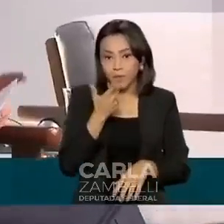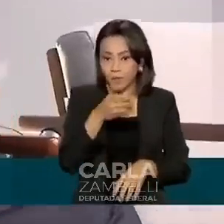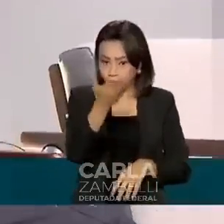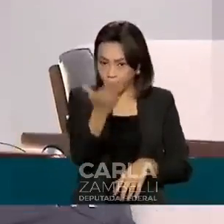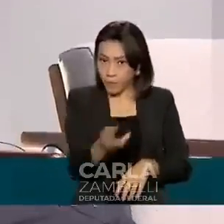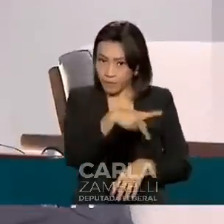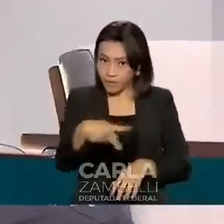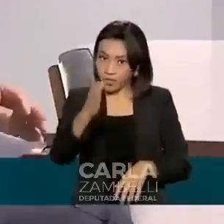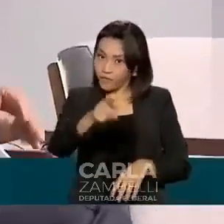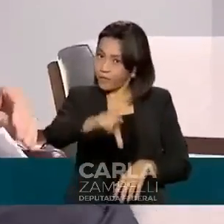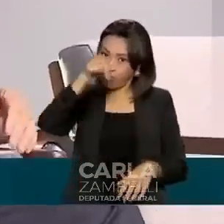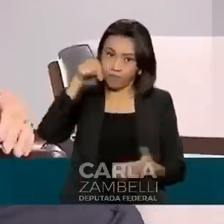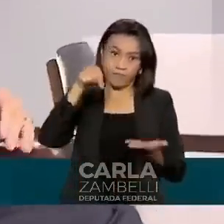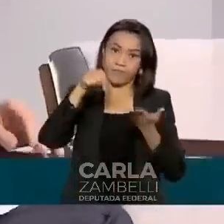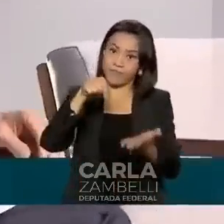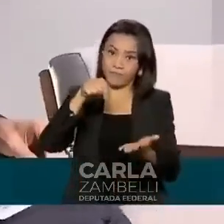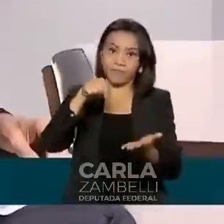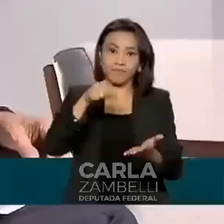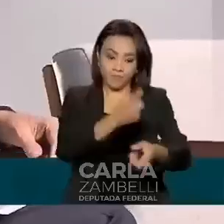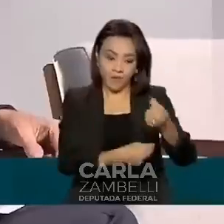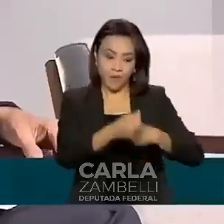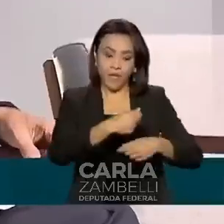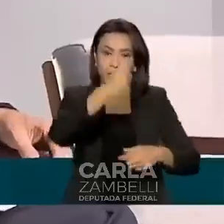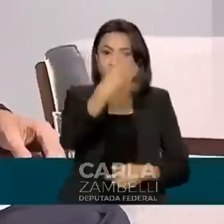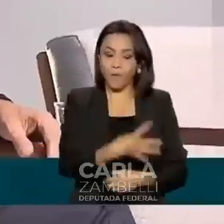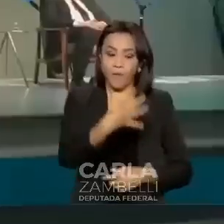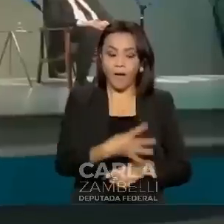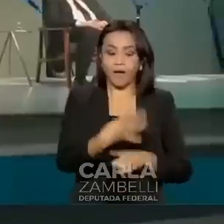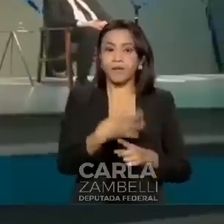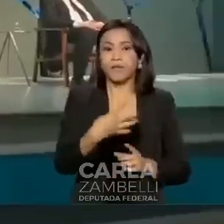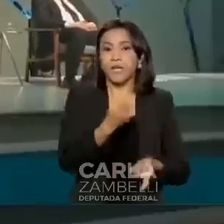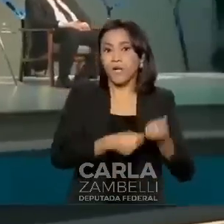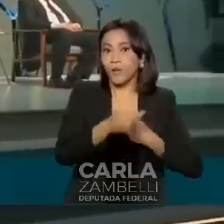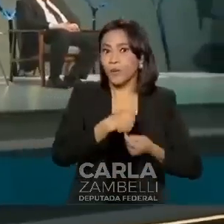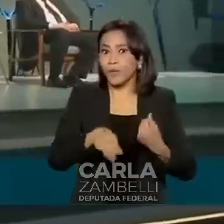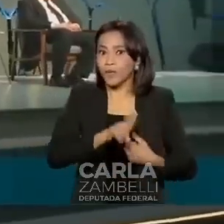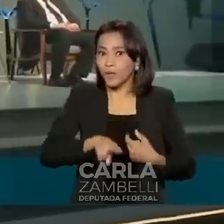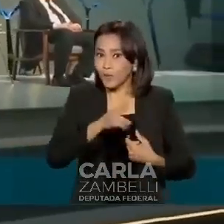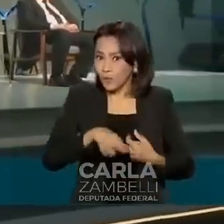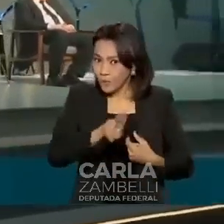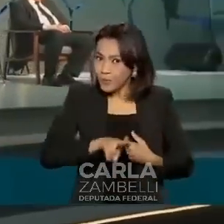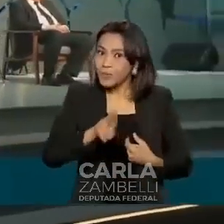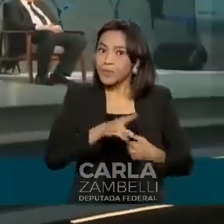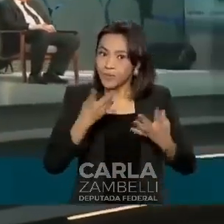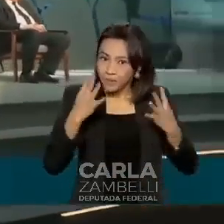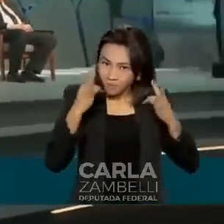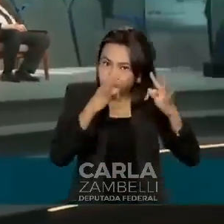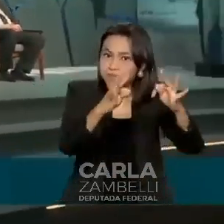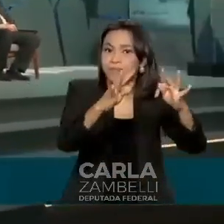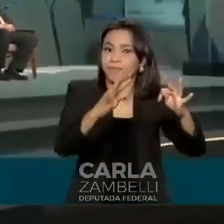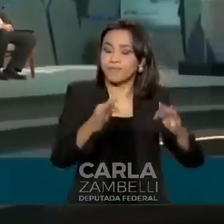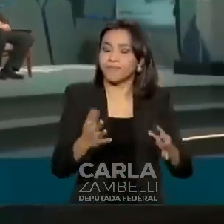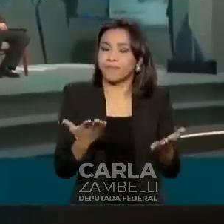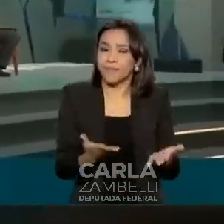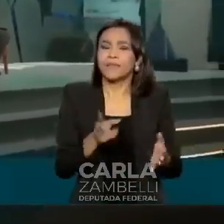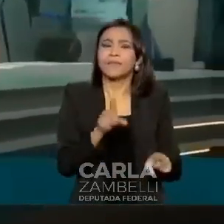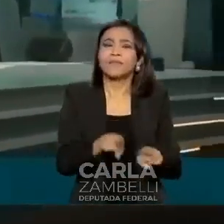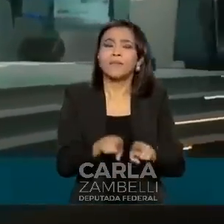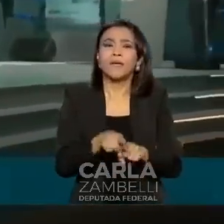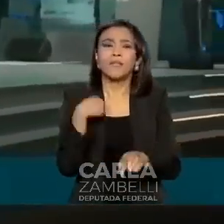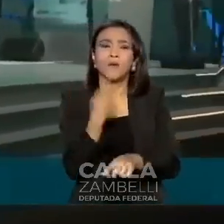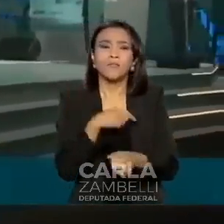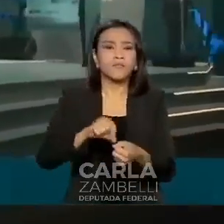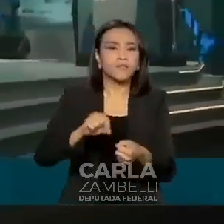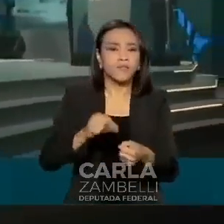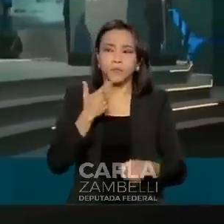primeiro presidente já foi Elite numa economia que a quarta economia como a penetração digital então Brasil já é um gigante Digital ao mesmo